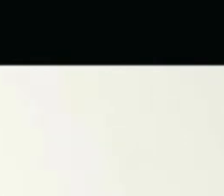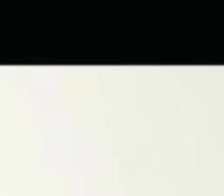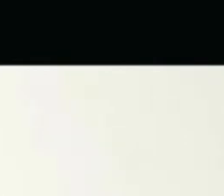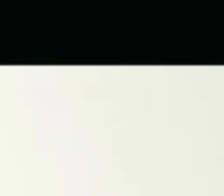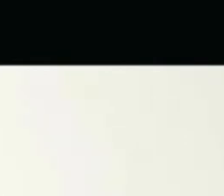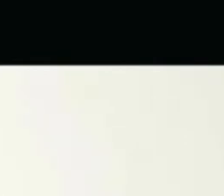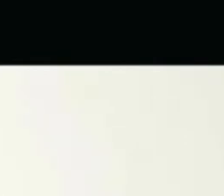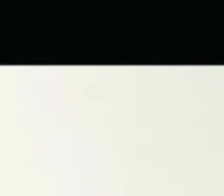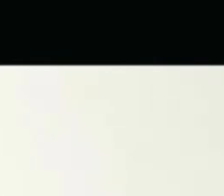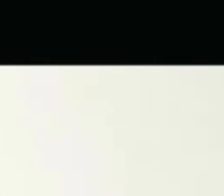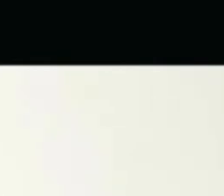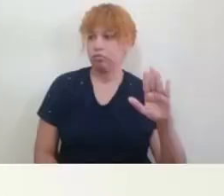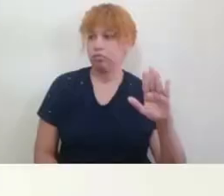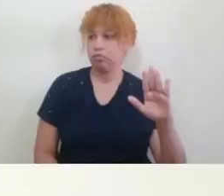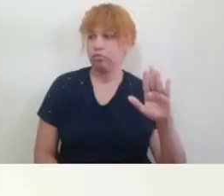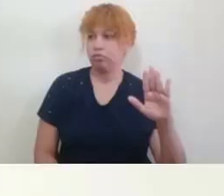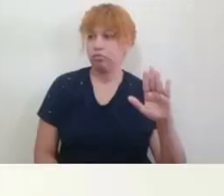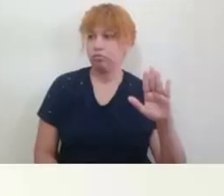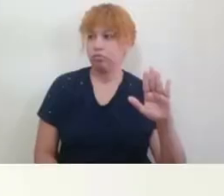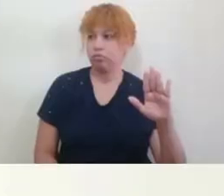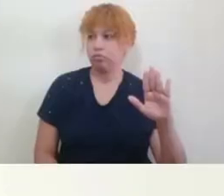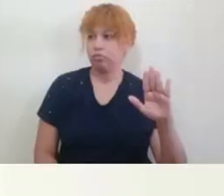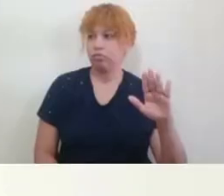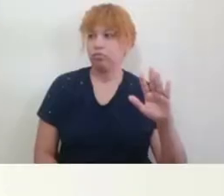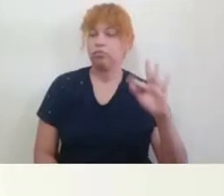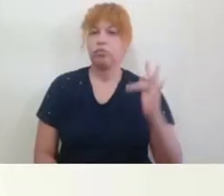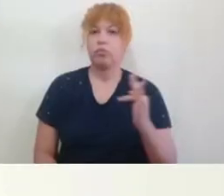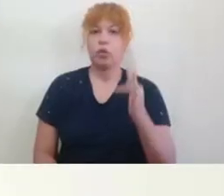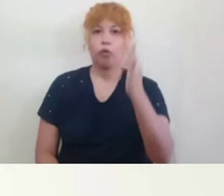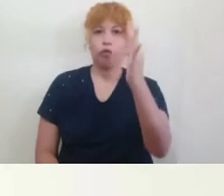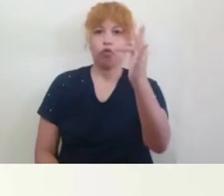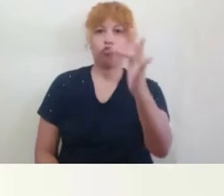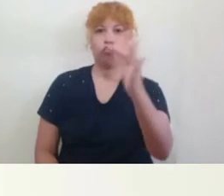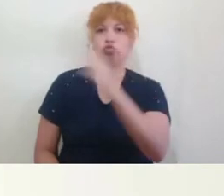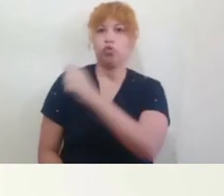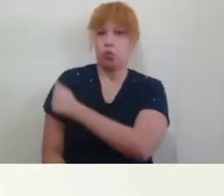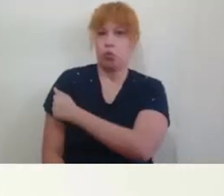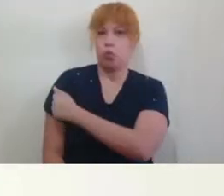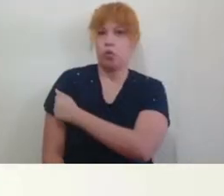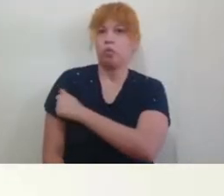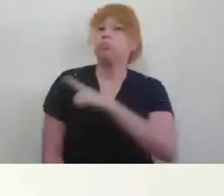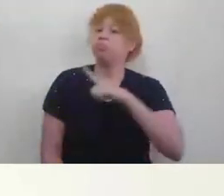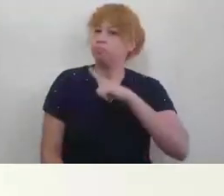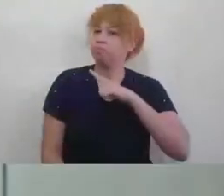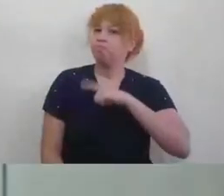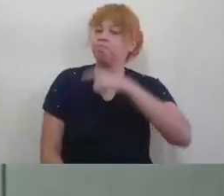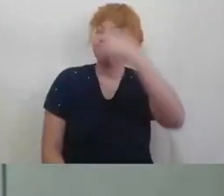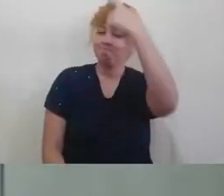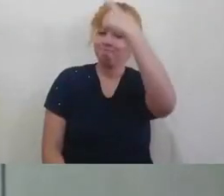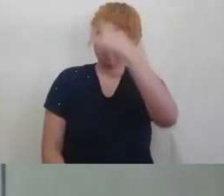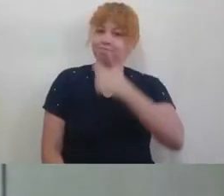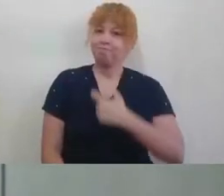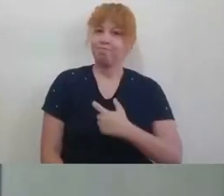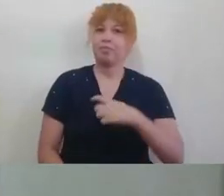deveres funcionais e humanos. E tudo fazer para a grandeza da minha profissão.